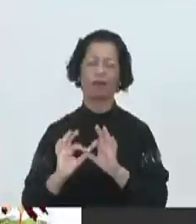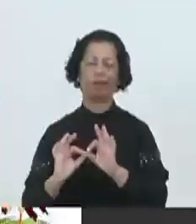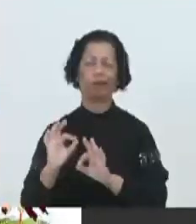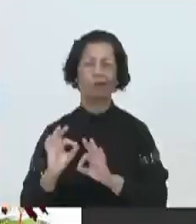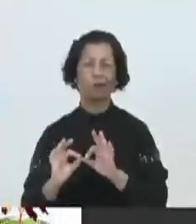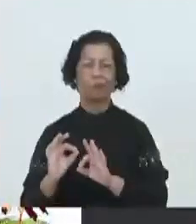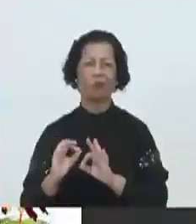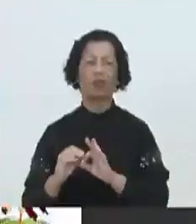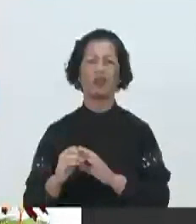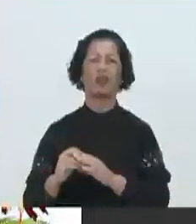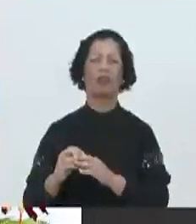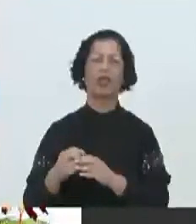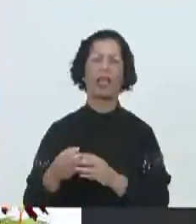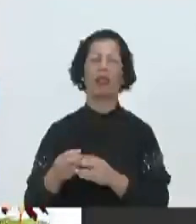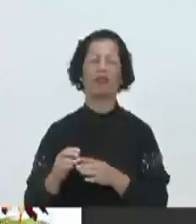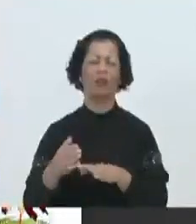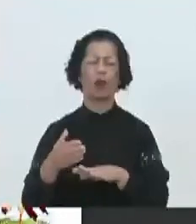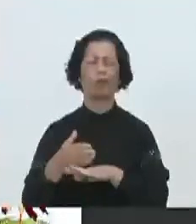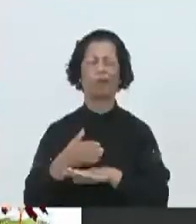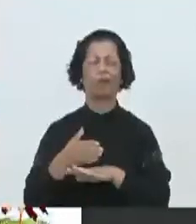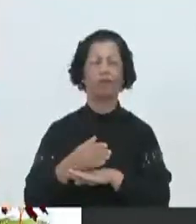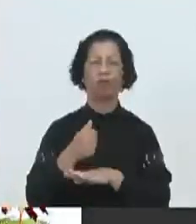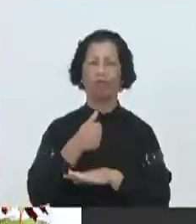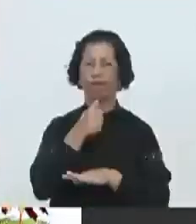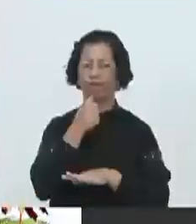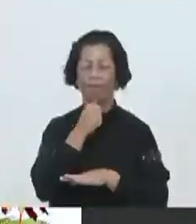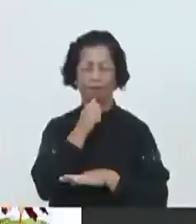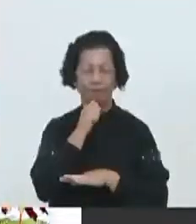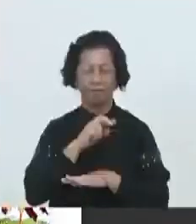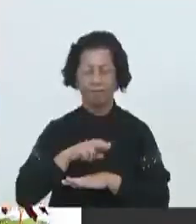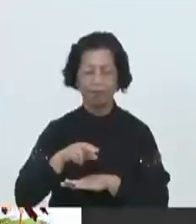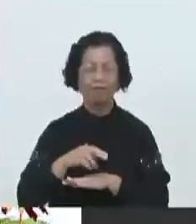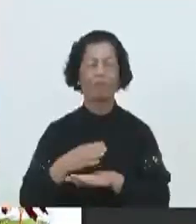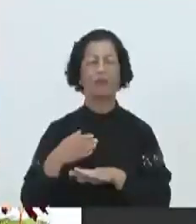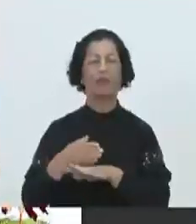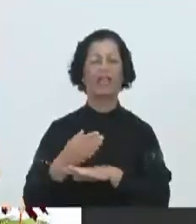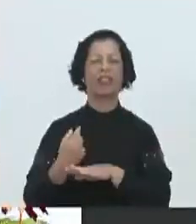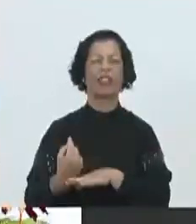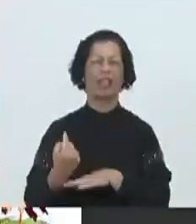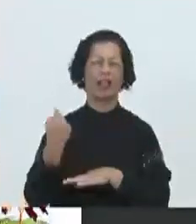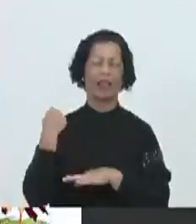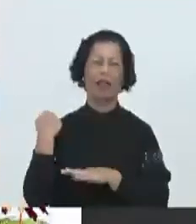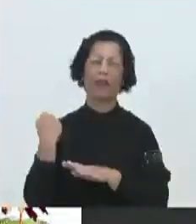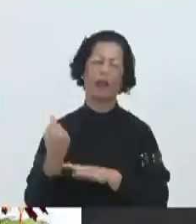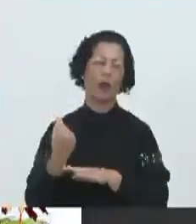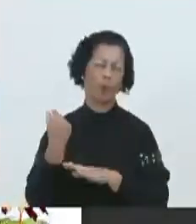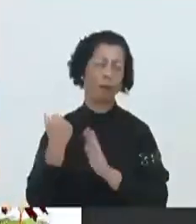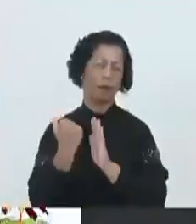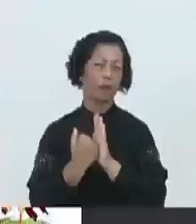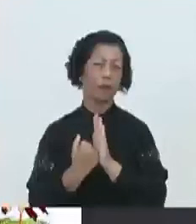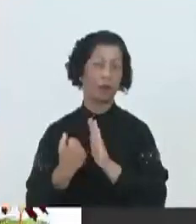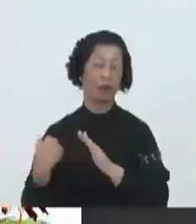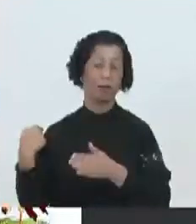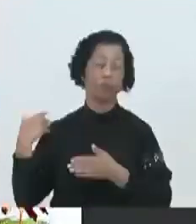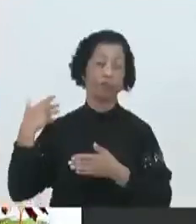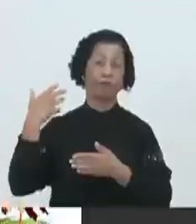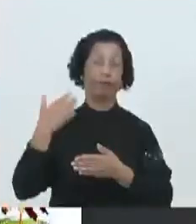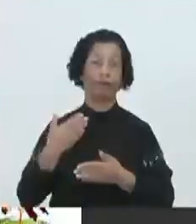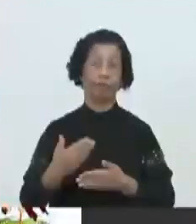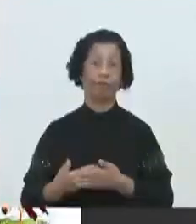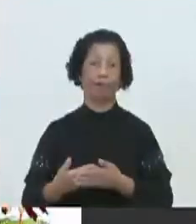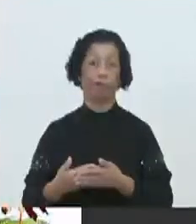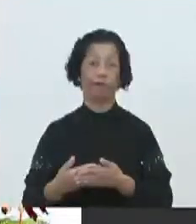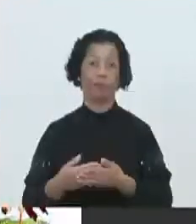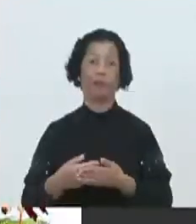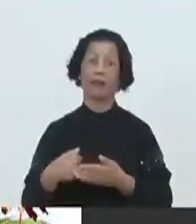tinha tido concurso de acesso onde numa realidade bastante mais barata por assim dizer do que a de agora é esperado que esse número no